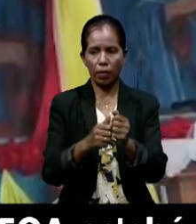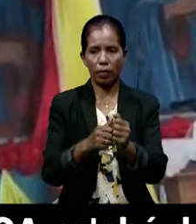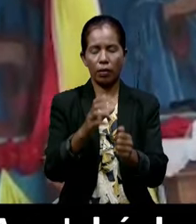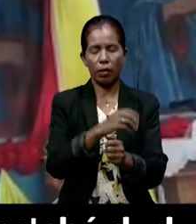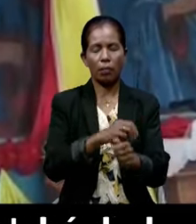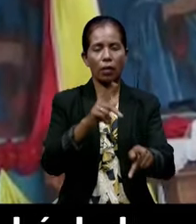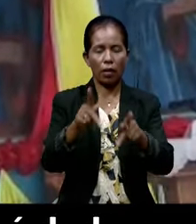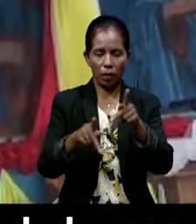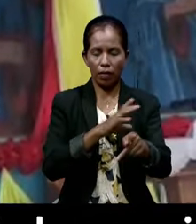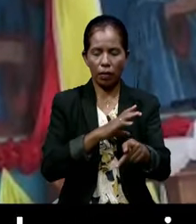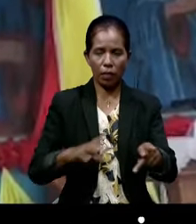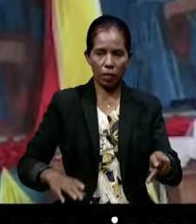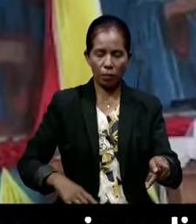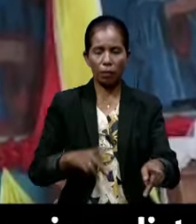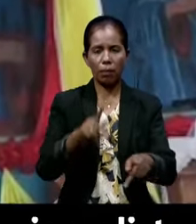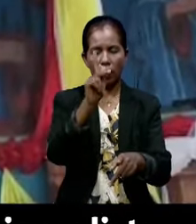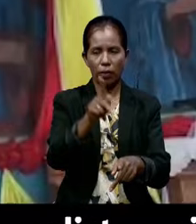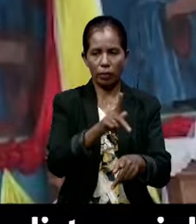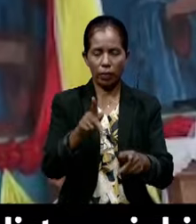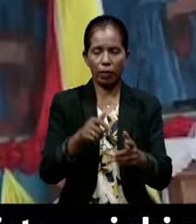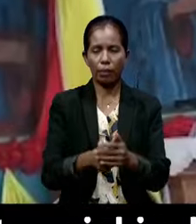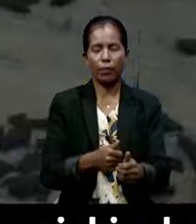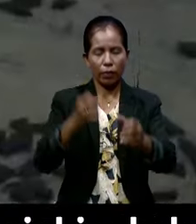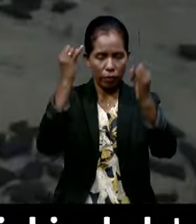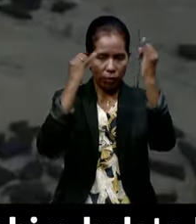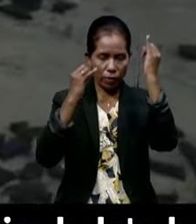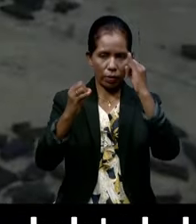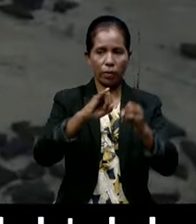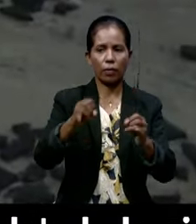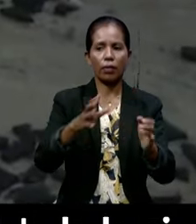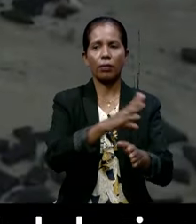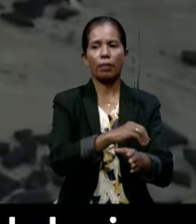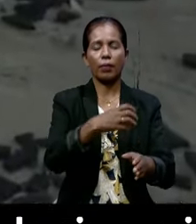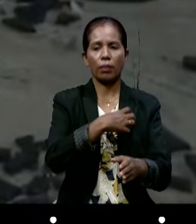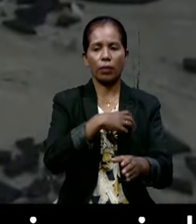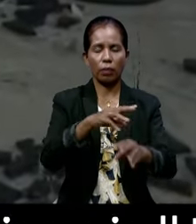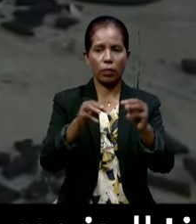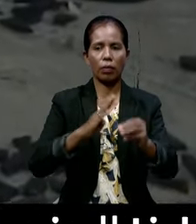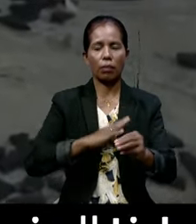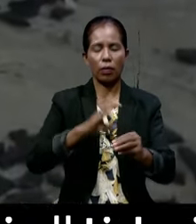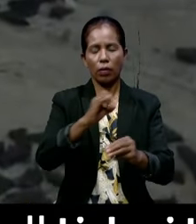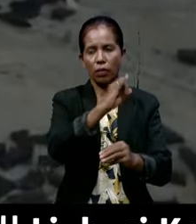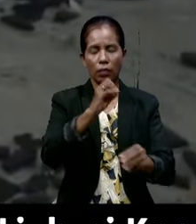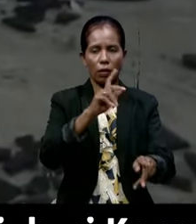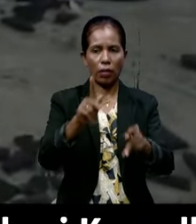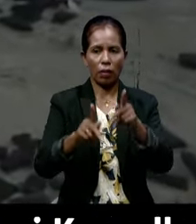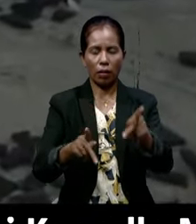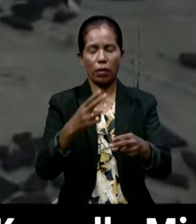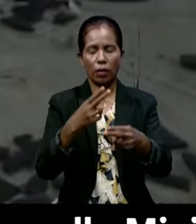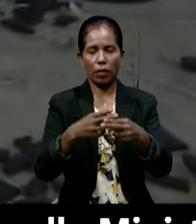serani, ida nema deno katoliku. Tuir informasi ni bejo jurnalista Jemen Nasesu kata pentel munisipi Bocau identifikau na suspeitu